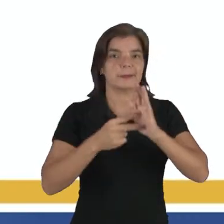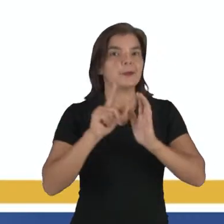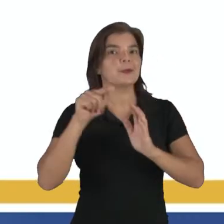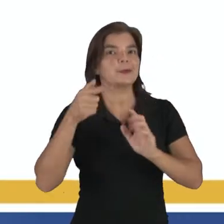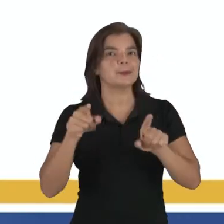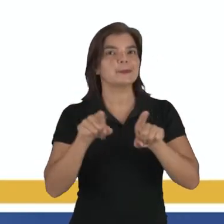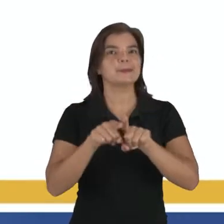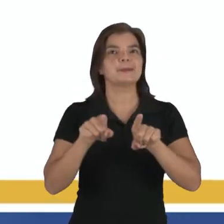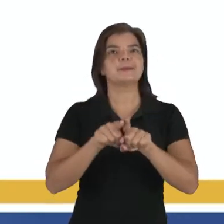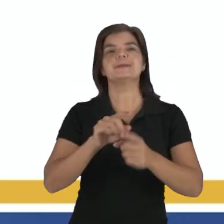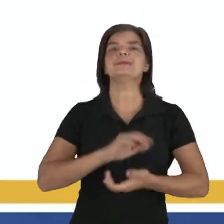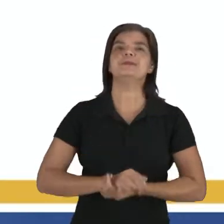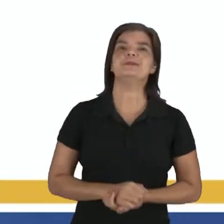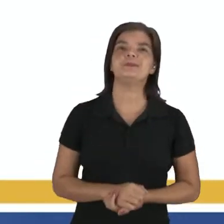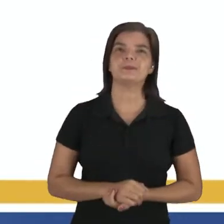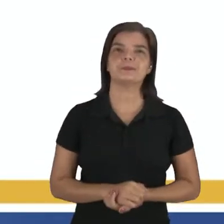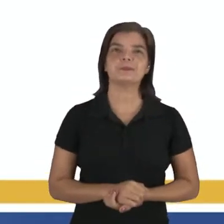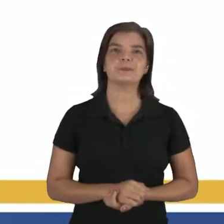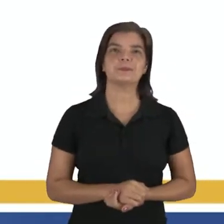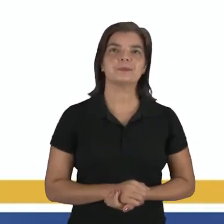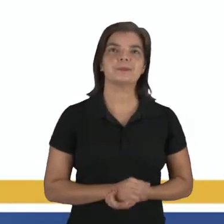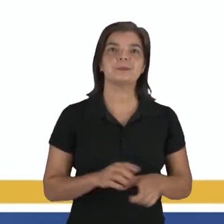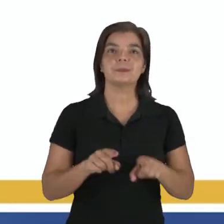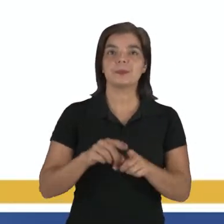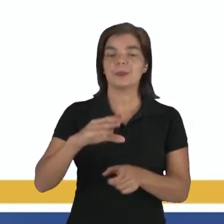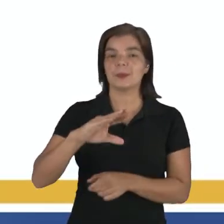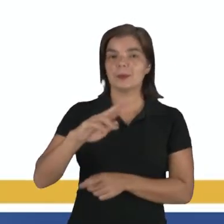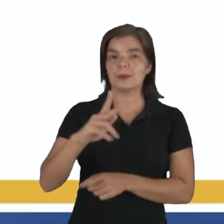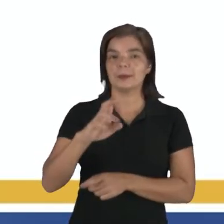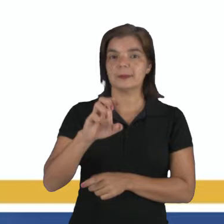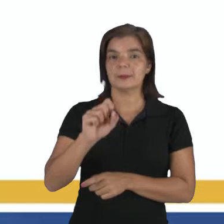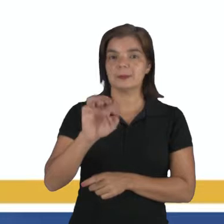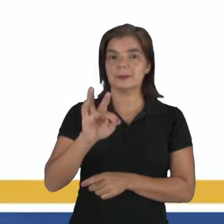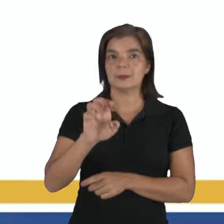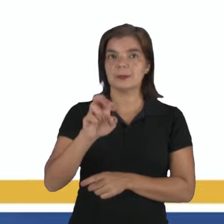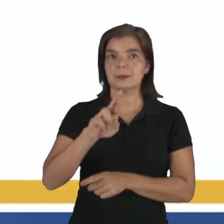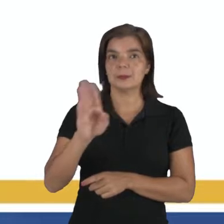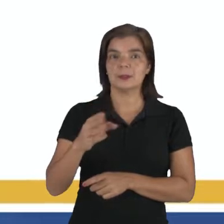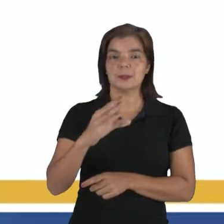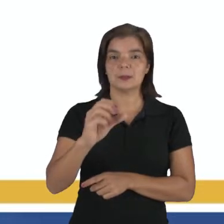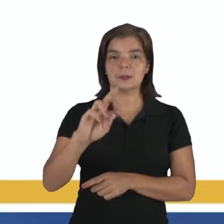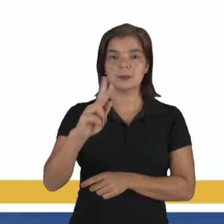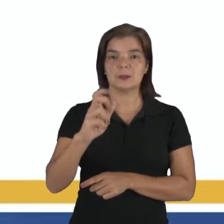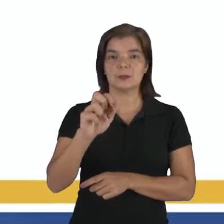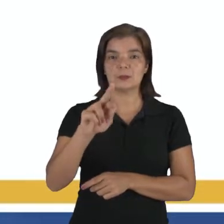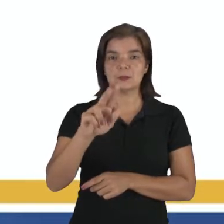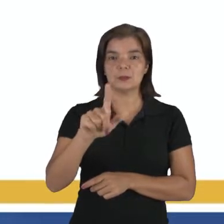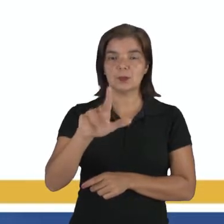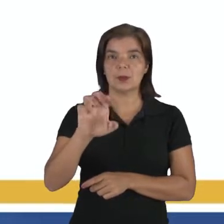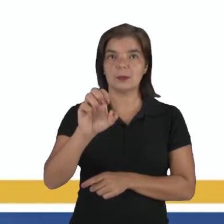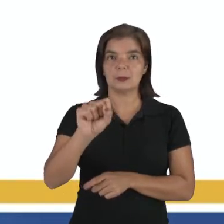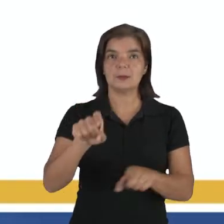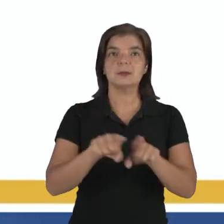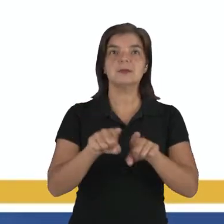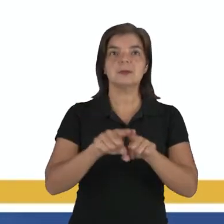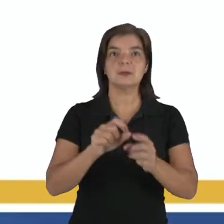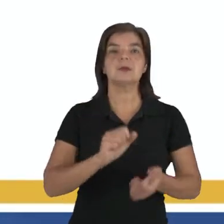enfim. Então diz assim: Chester Charles Bennington was born on March